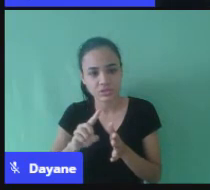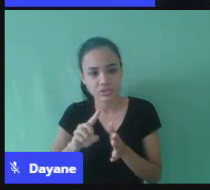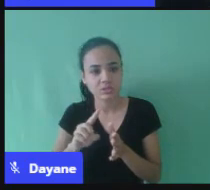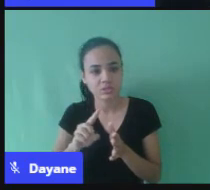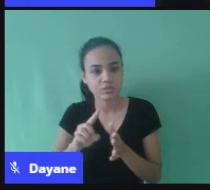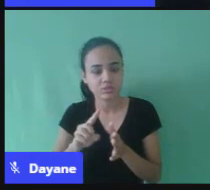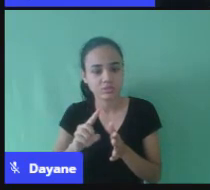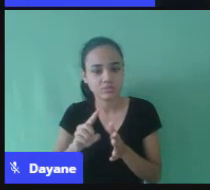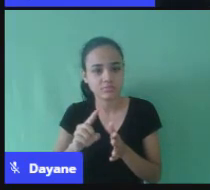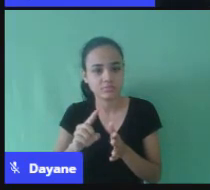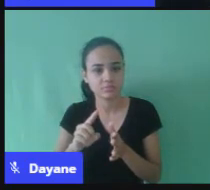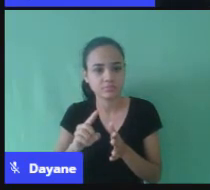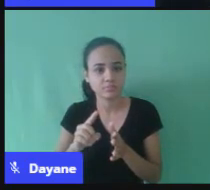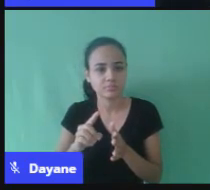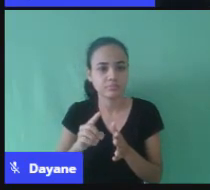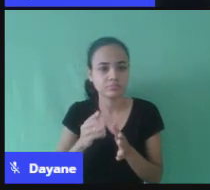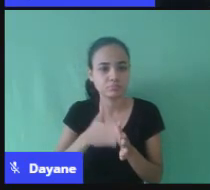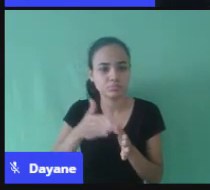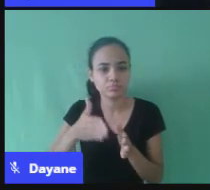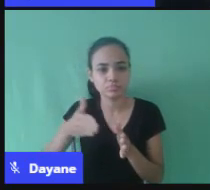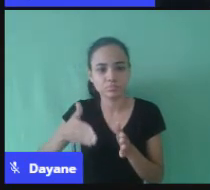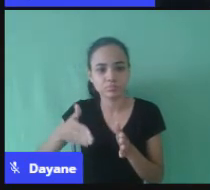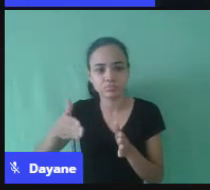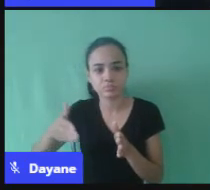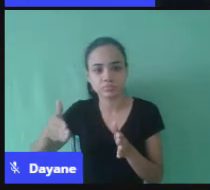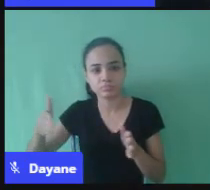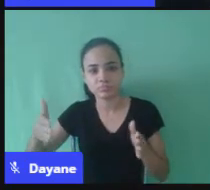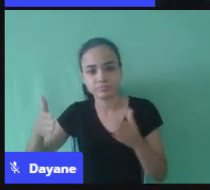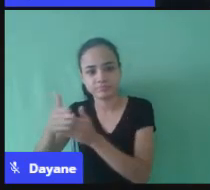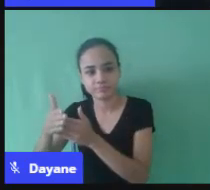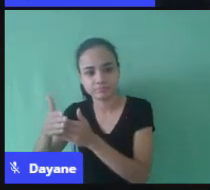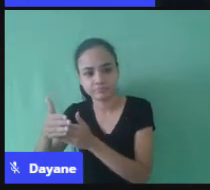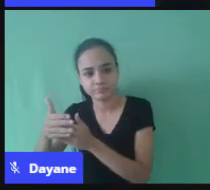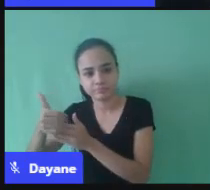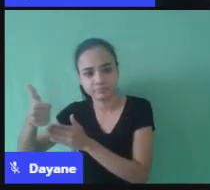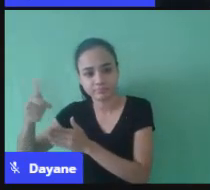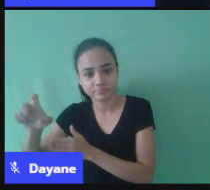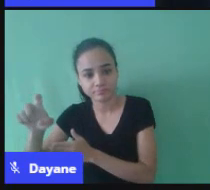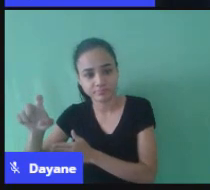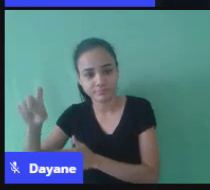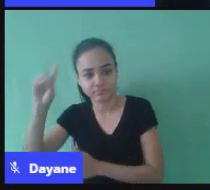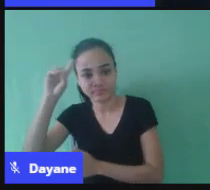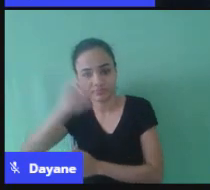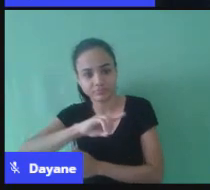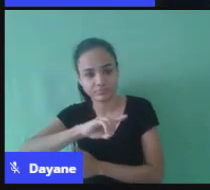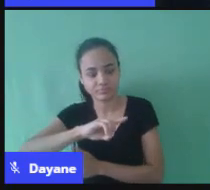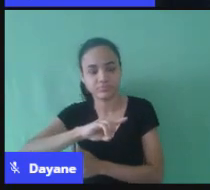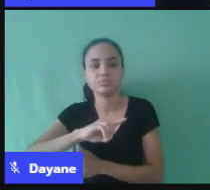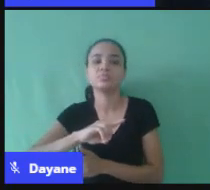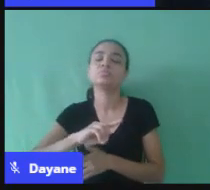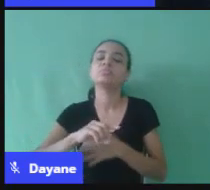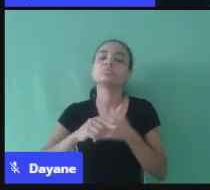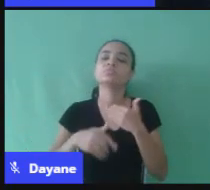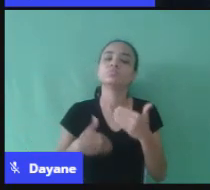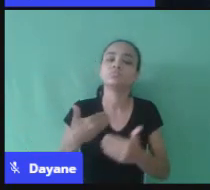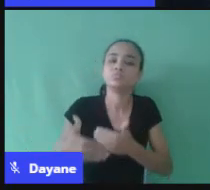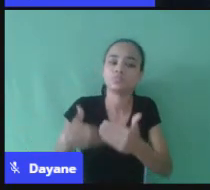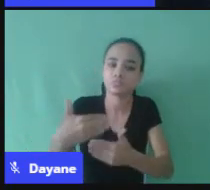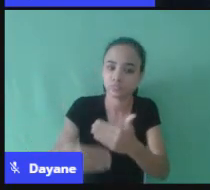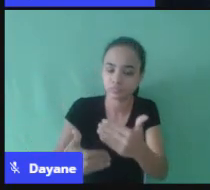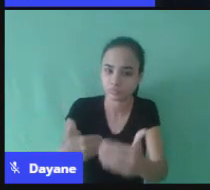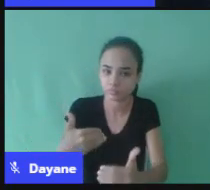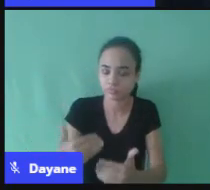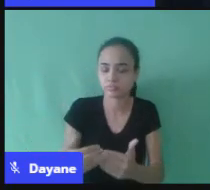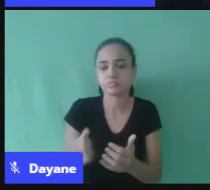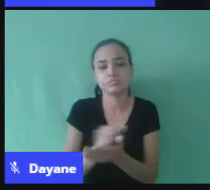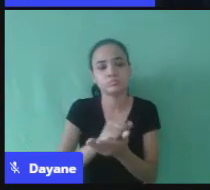outros vão estar em casa, desenvolvendo os estudos dirigidos para aquela semana em que os alunos não vão estar todos juntos,